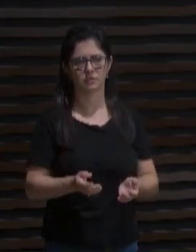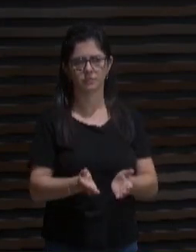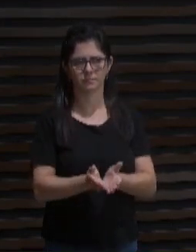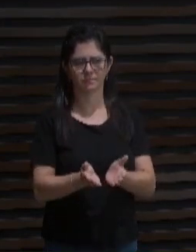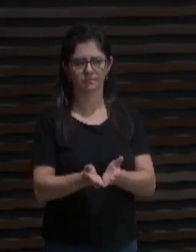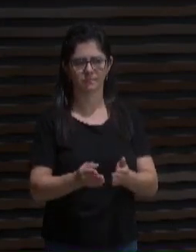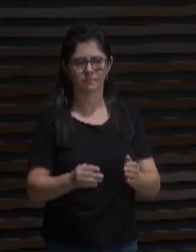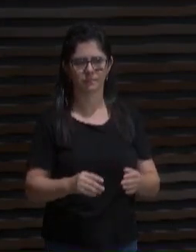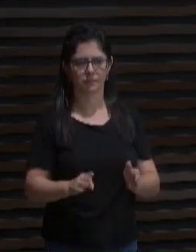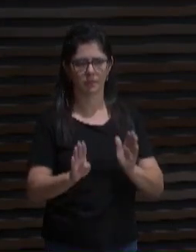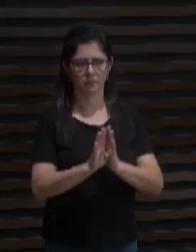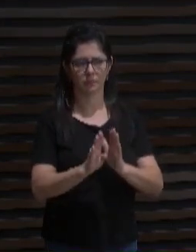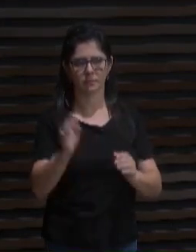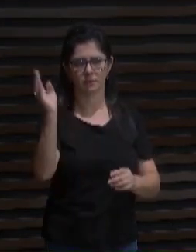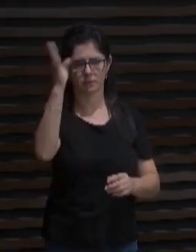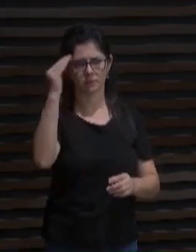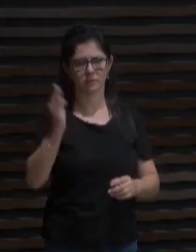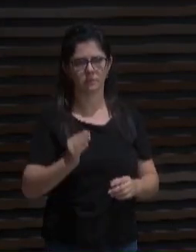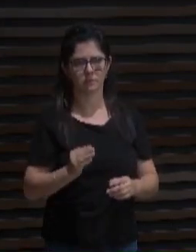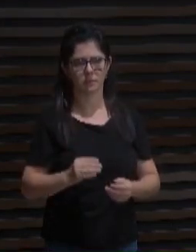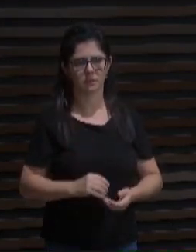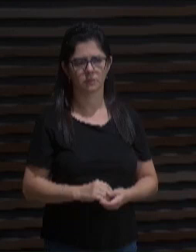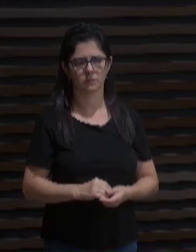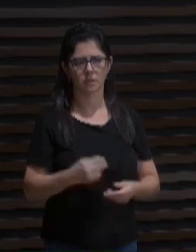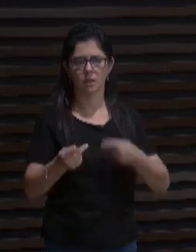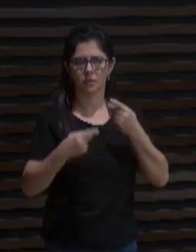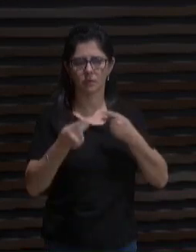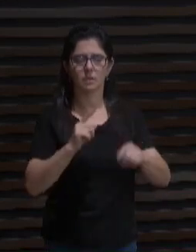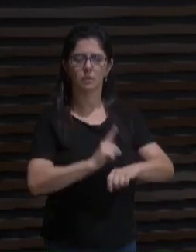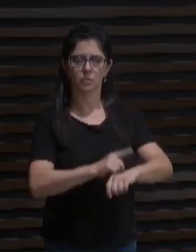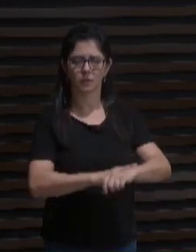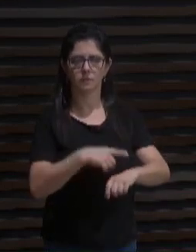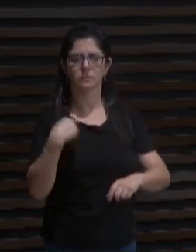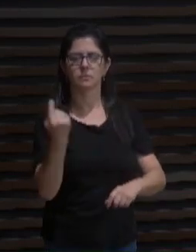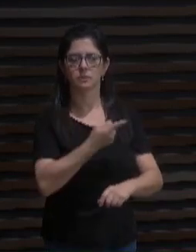aí. Quando agimos, olha o que esse homem diz aqui.